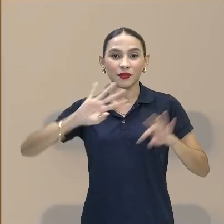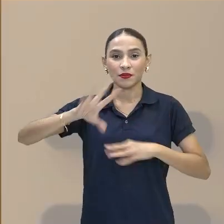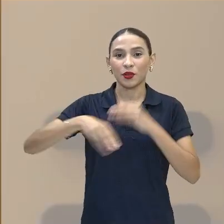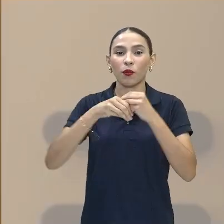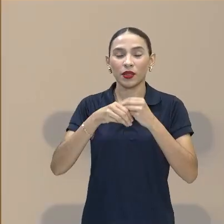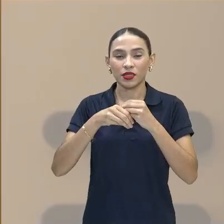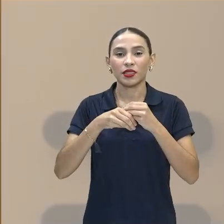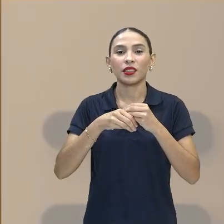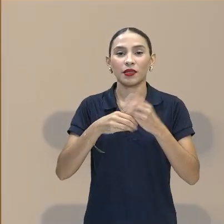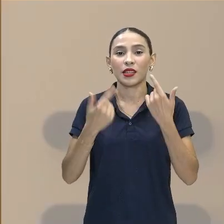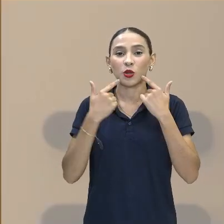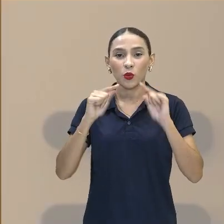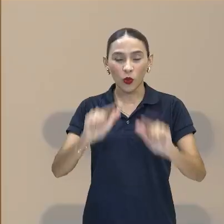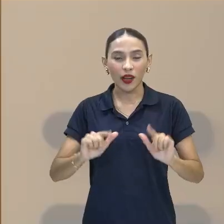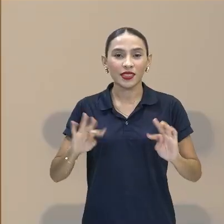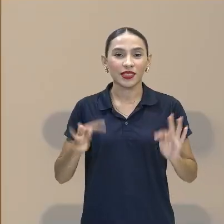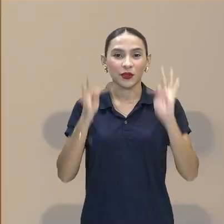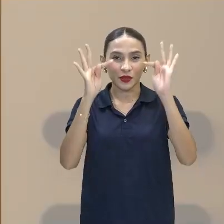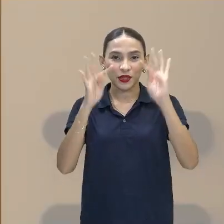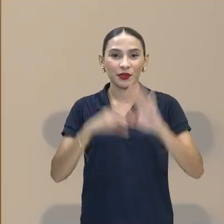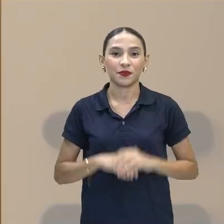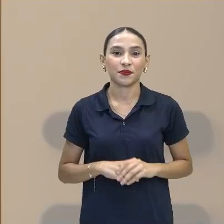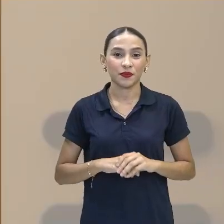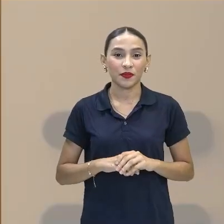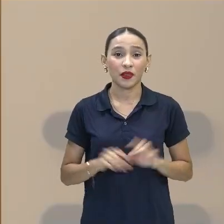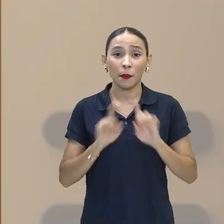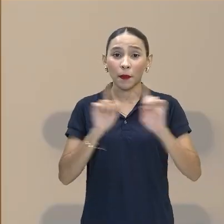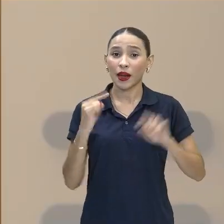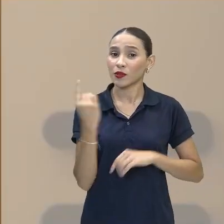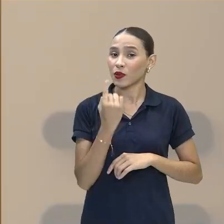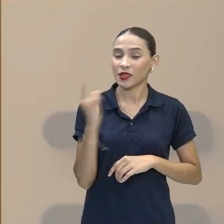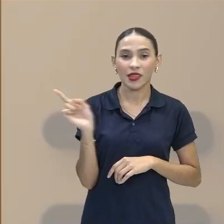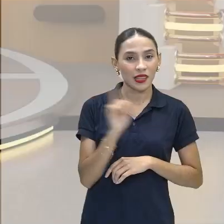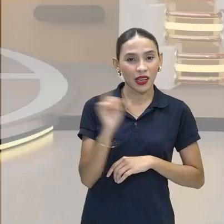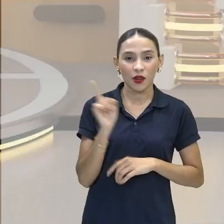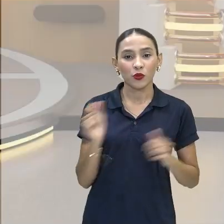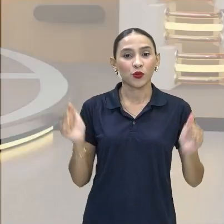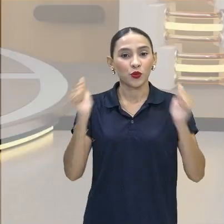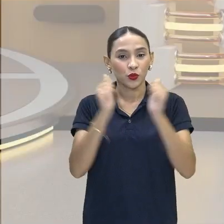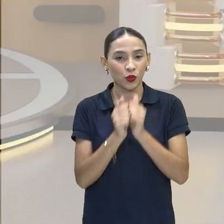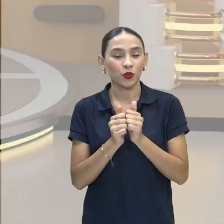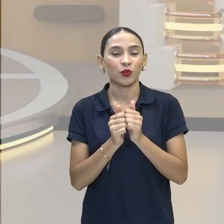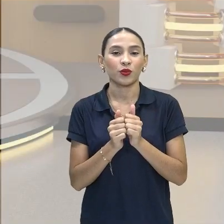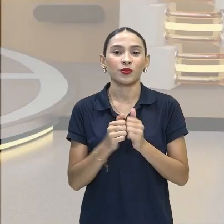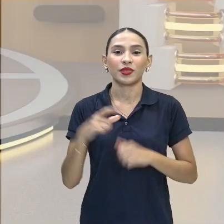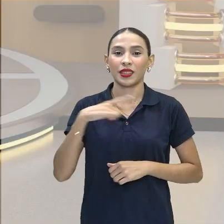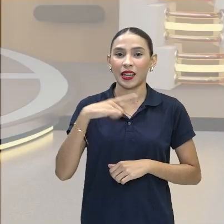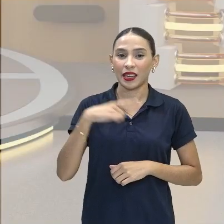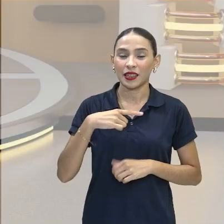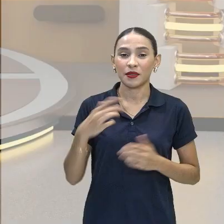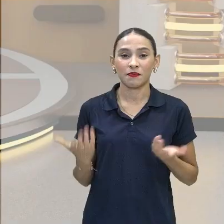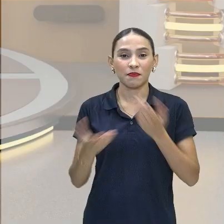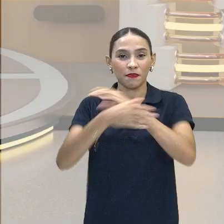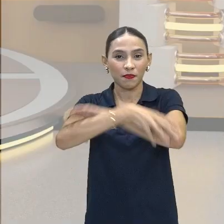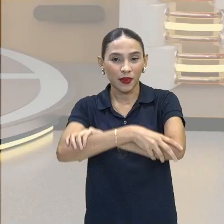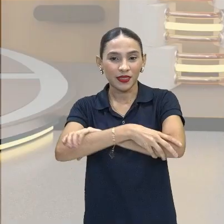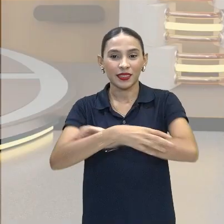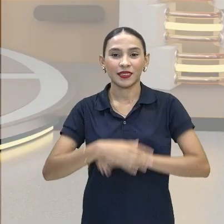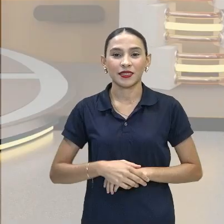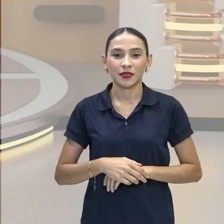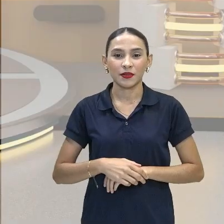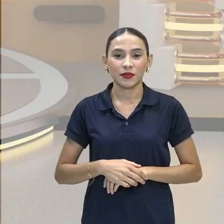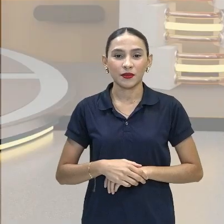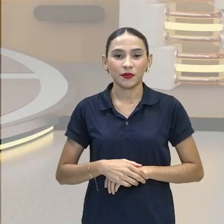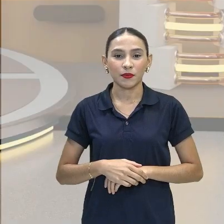equipe de linguagens e suas tecnologias. Mas eu não estou sozinha, junto comigo temos aqui a parceria. Olá,